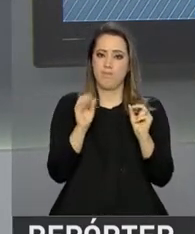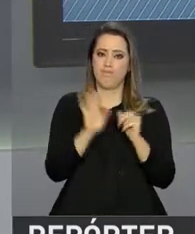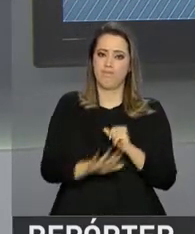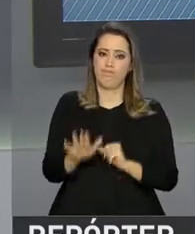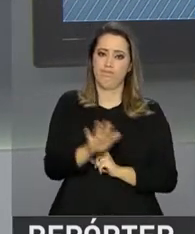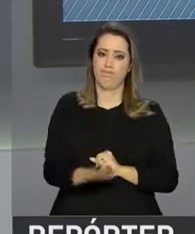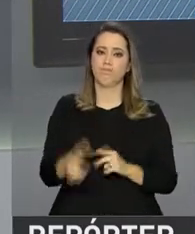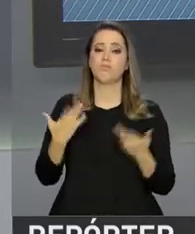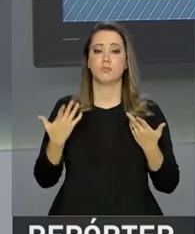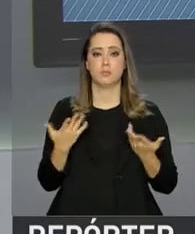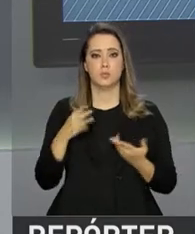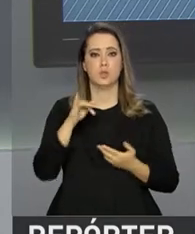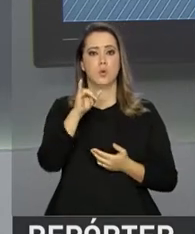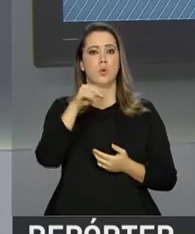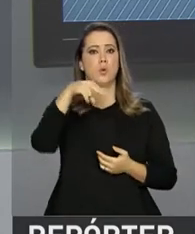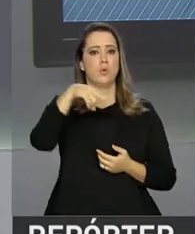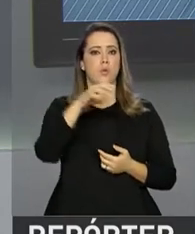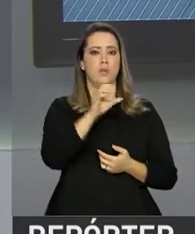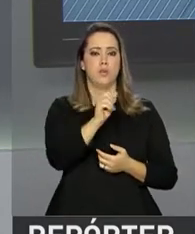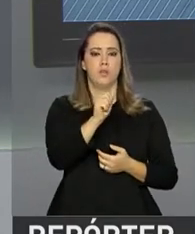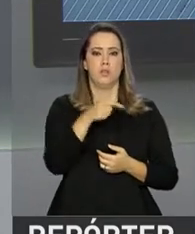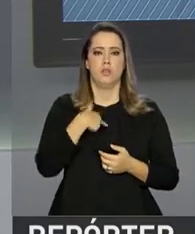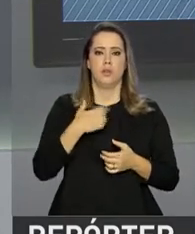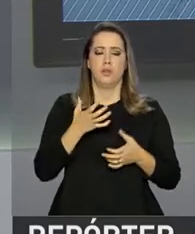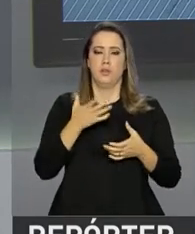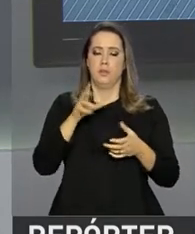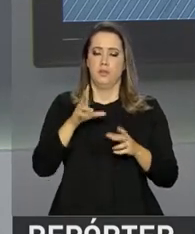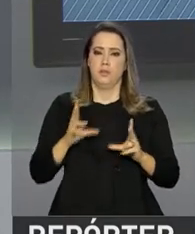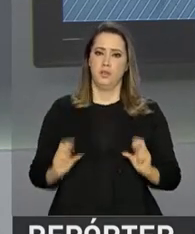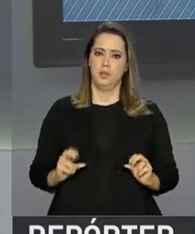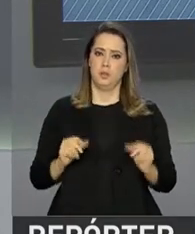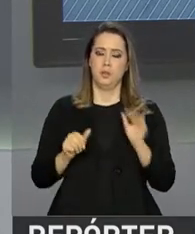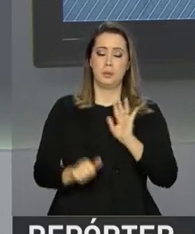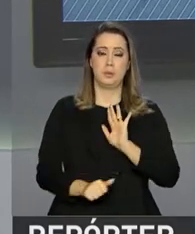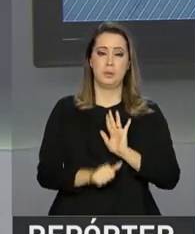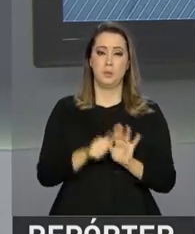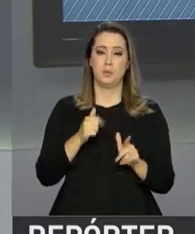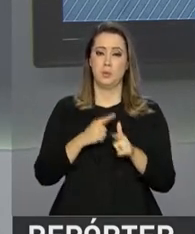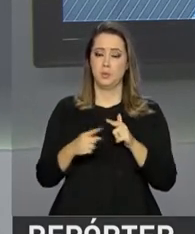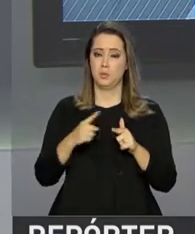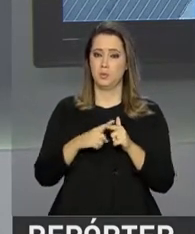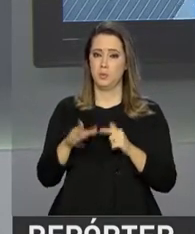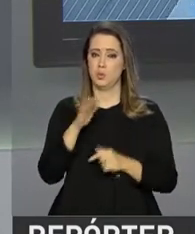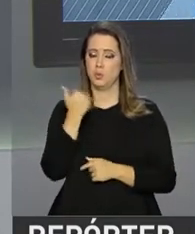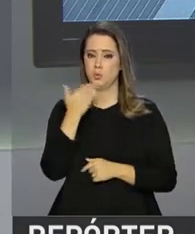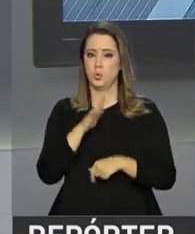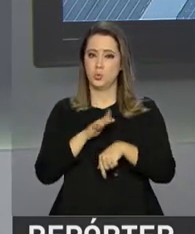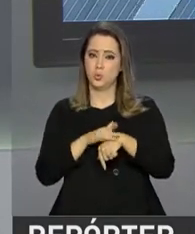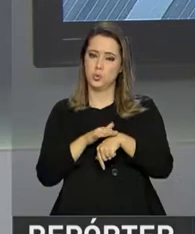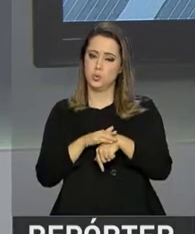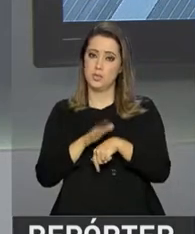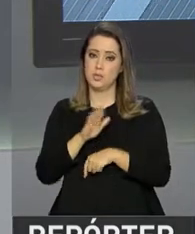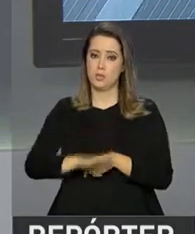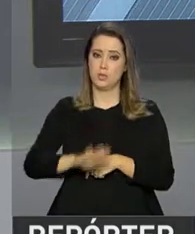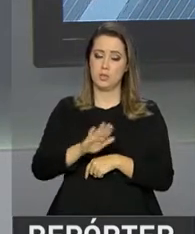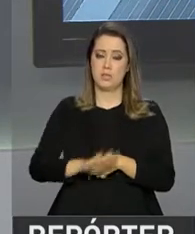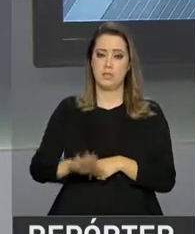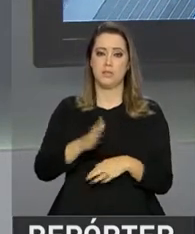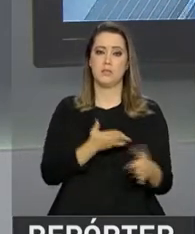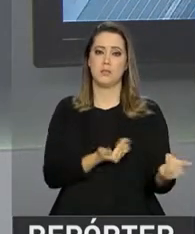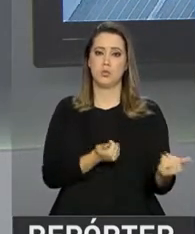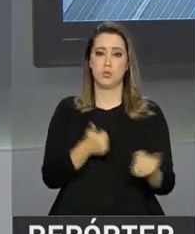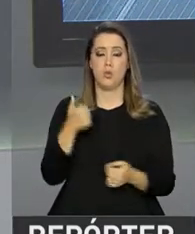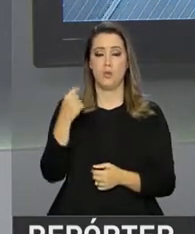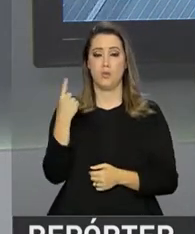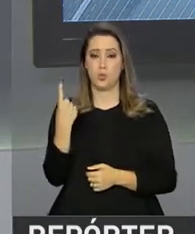Instituto Nacional do Câncer, o INCA, os tumores são a primeira causa de morte por doença entre crianças e jovens de 1 a 19